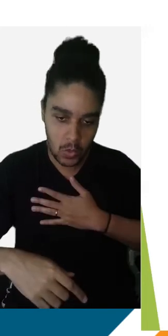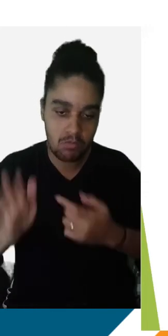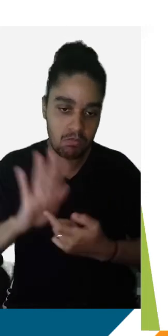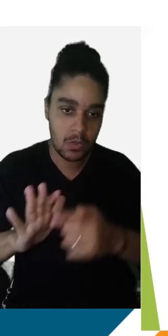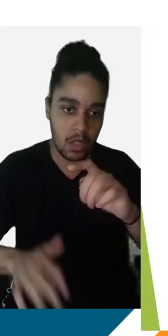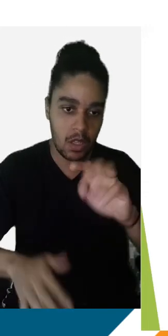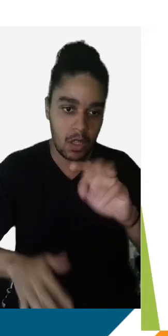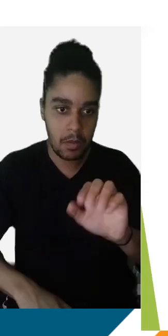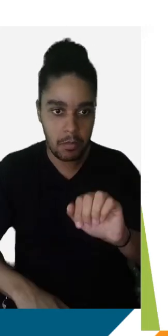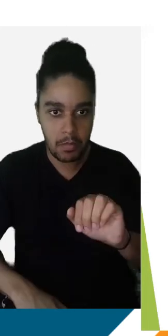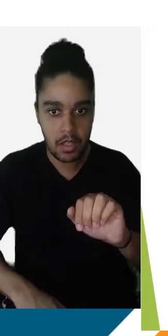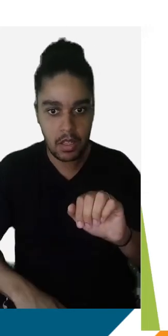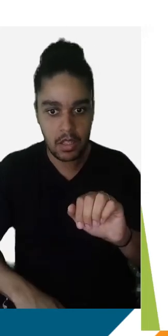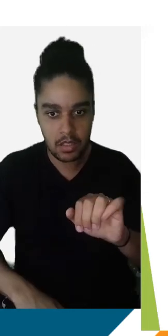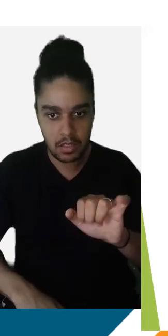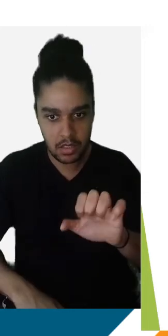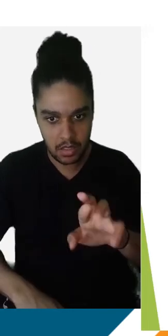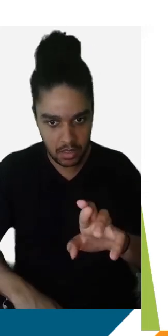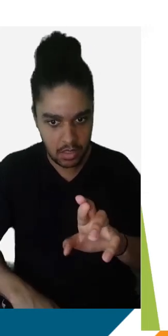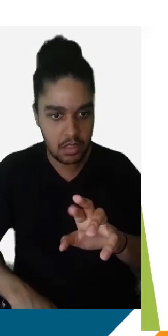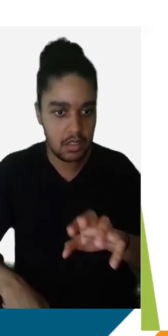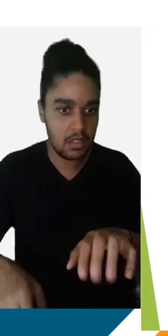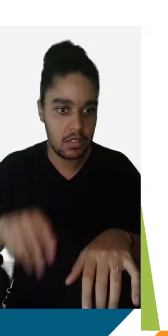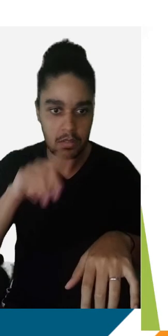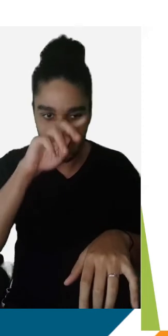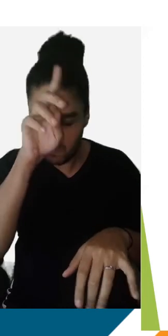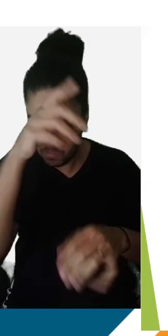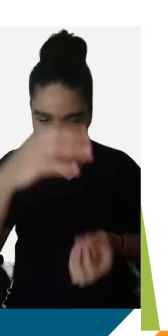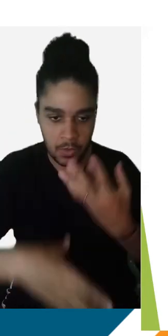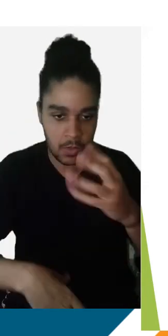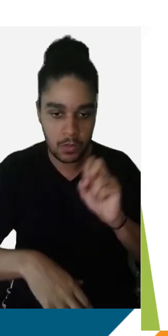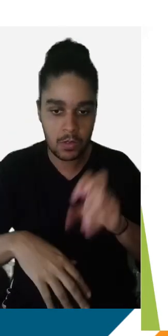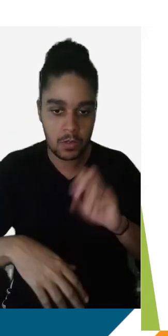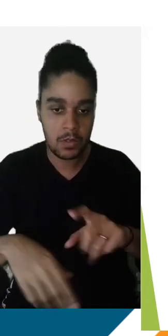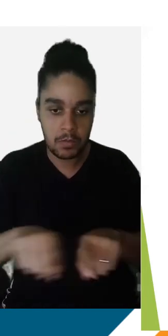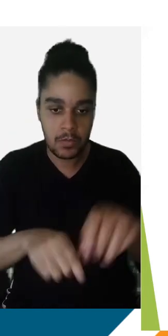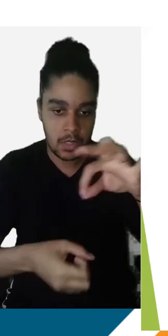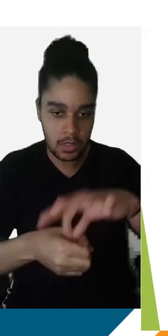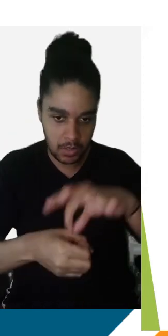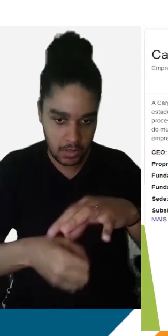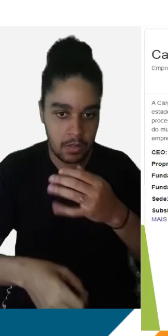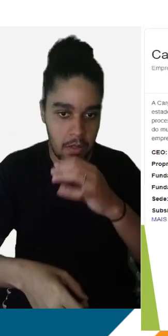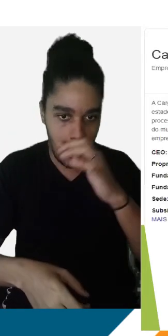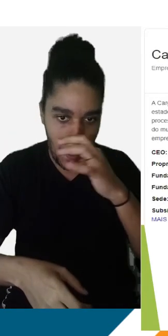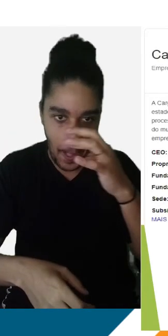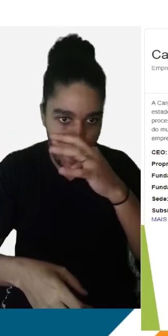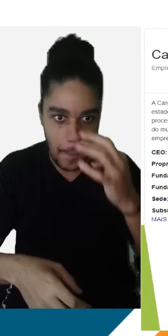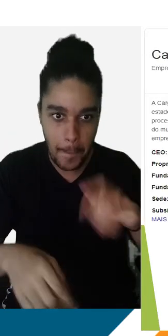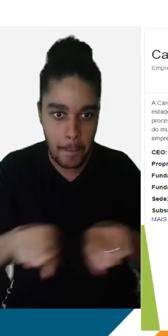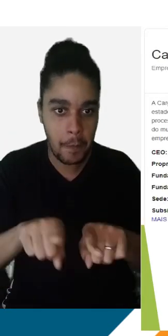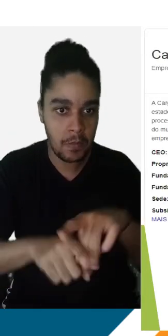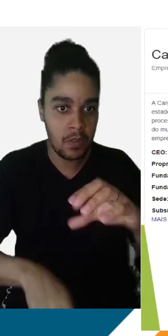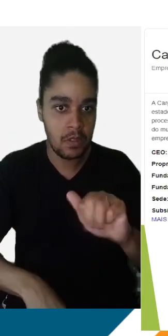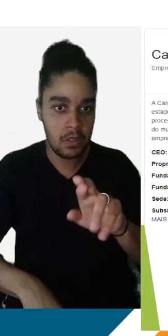destacar a Bayer e a Monsanto, né? Dentro aí da produção de agrotóxicos e também de semente, beleza? Além